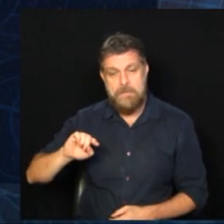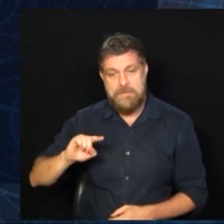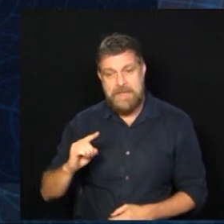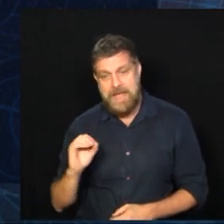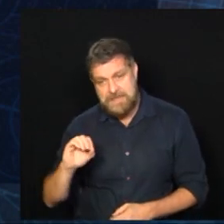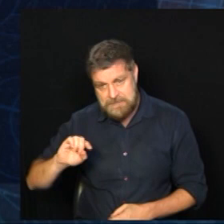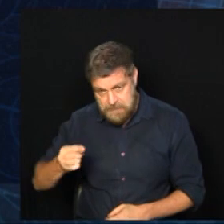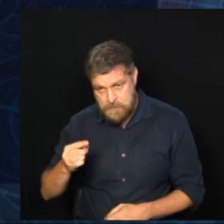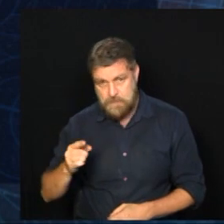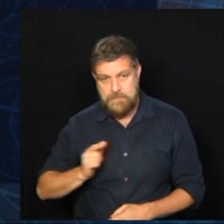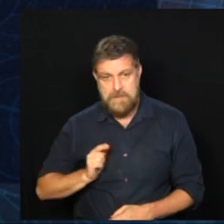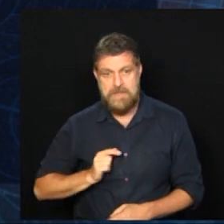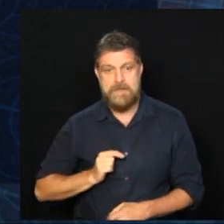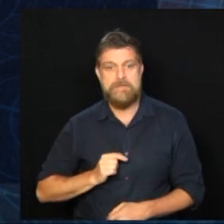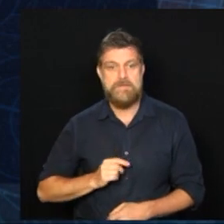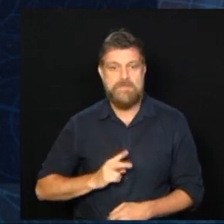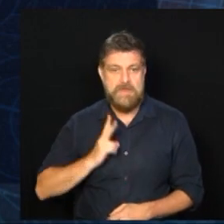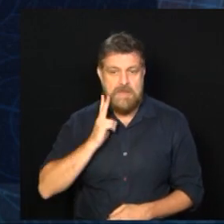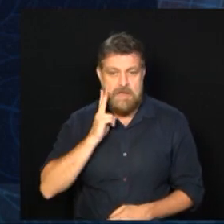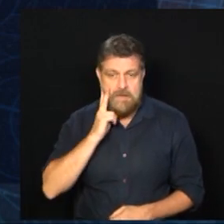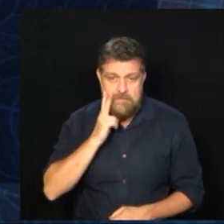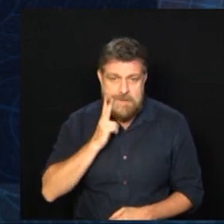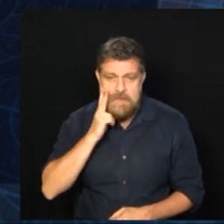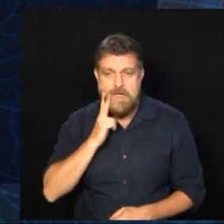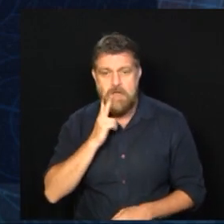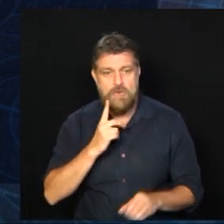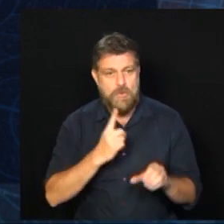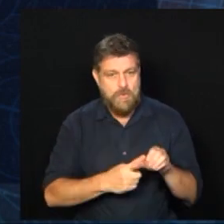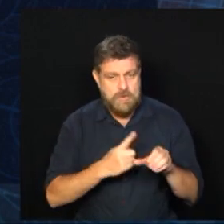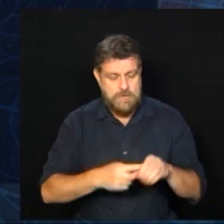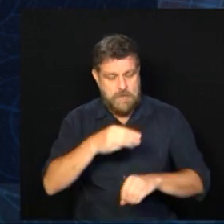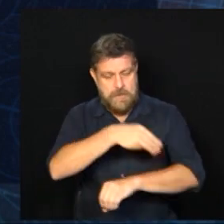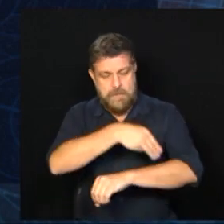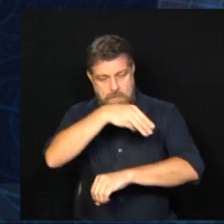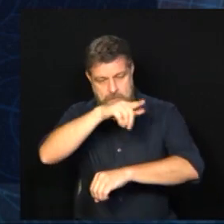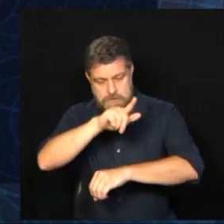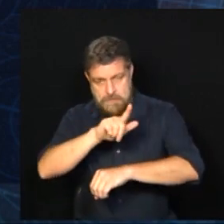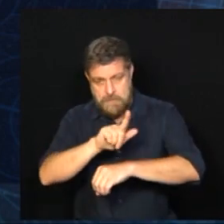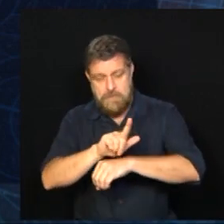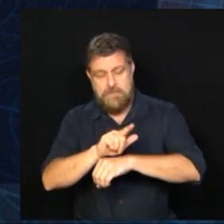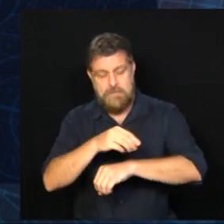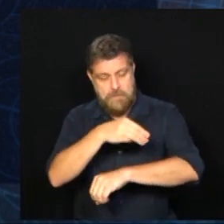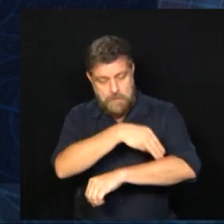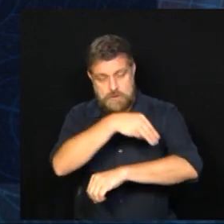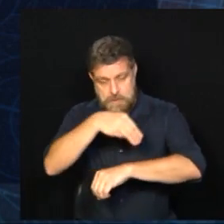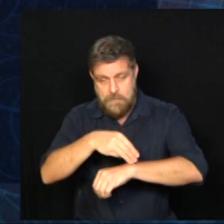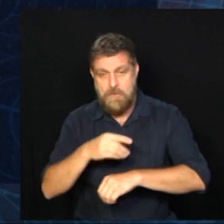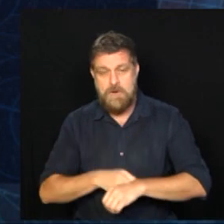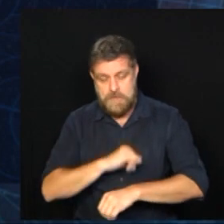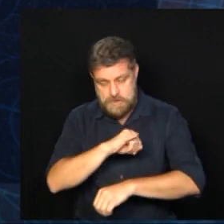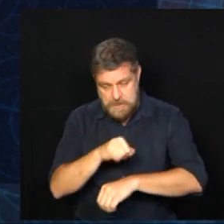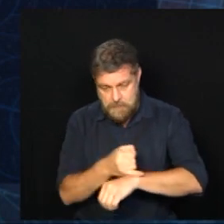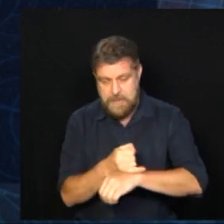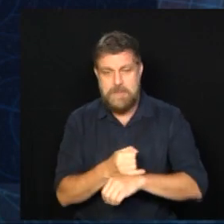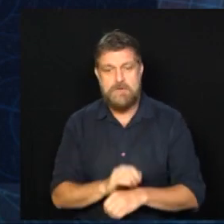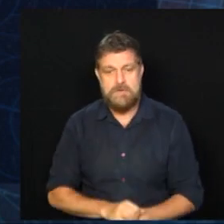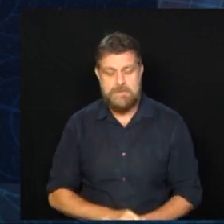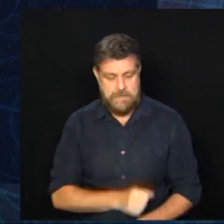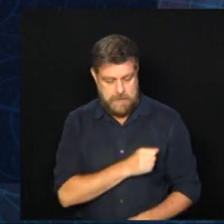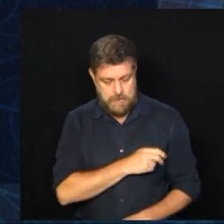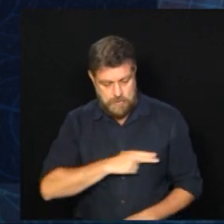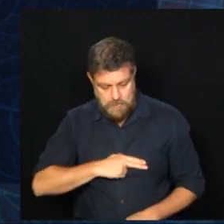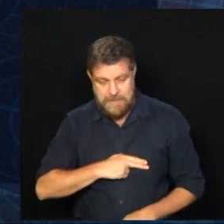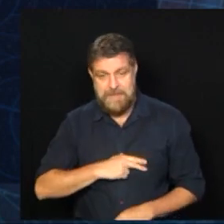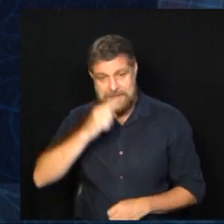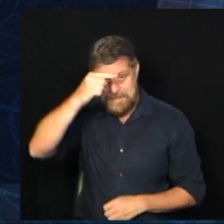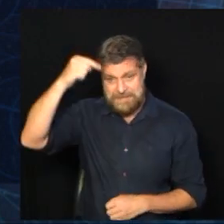Vinhedo, na sequência aparecem Cosmópolis, Montemor, Jaguariúna, Nova Odessa, Arthur Nogueira, Santo Antônio